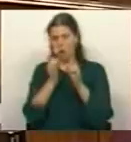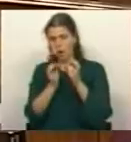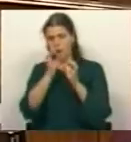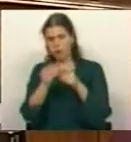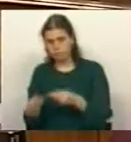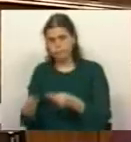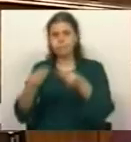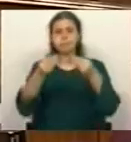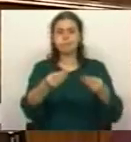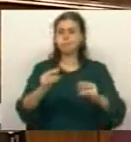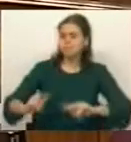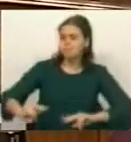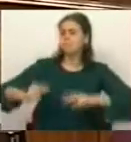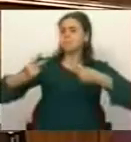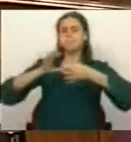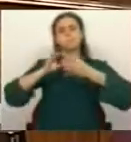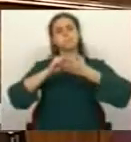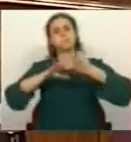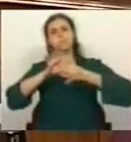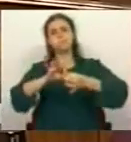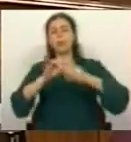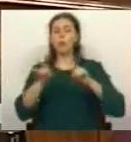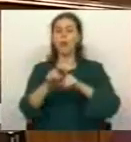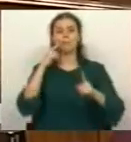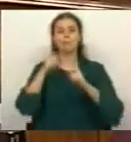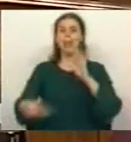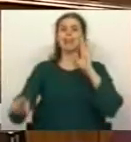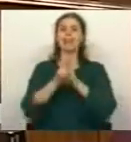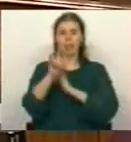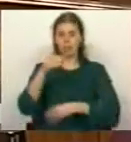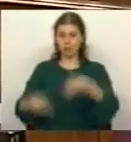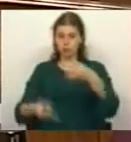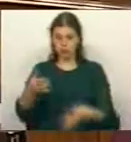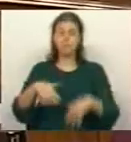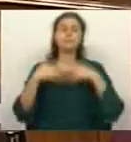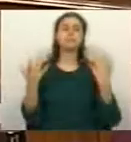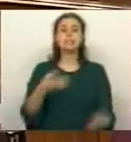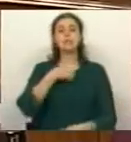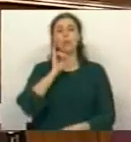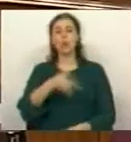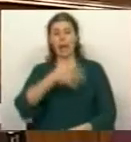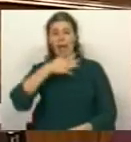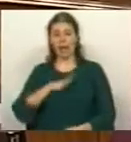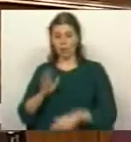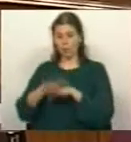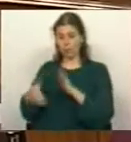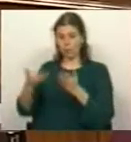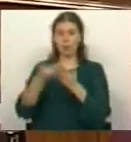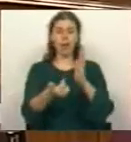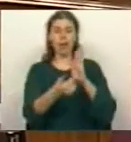recomendações para um patamar vinculativo do ponto de vista legal ou do ponto de vista jurídico. Ou seja, pretende-se com esta